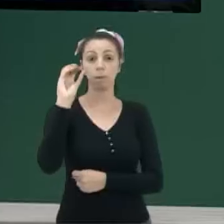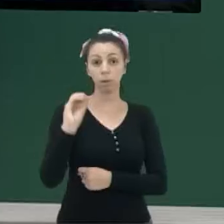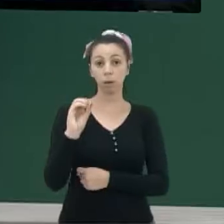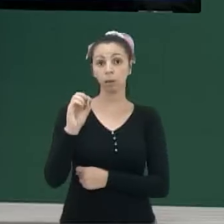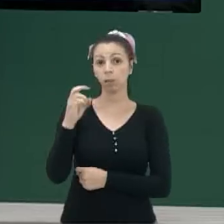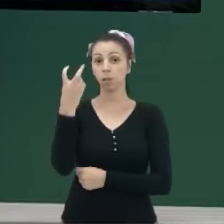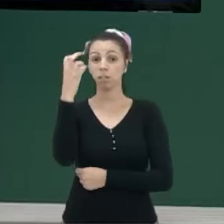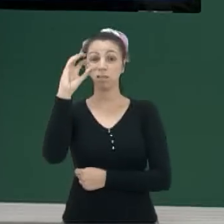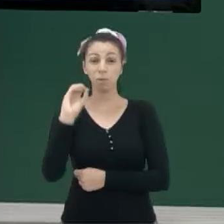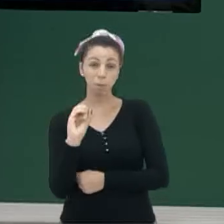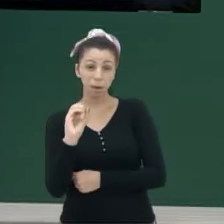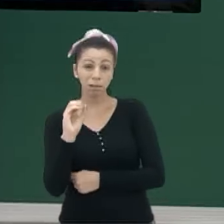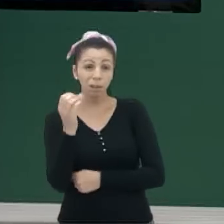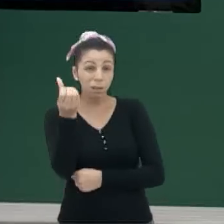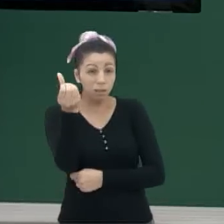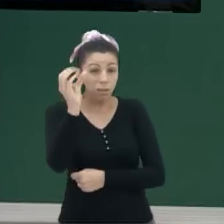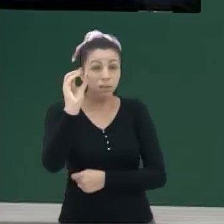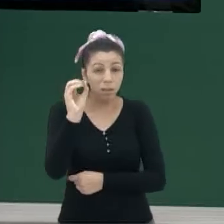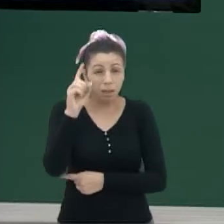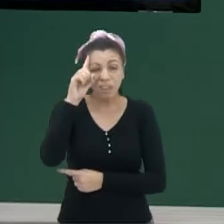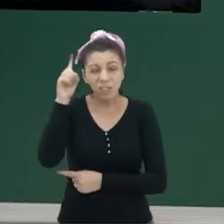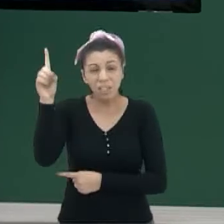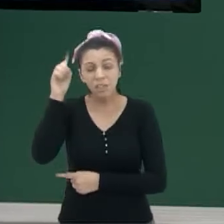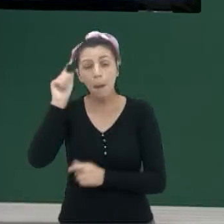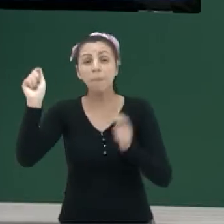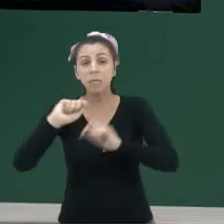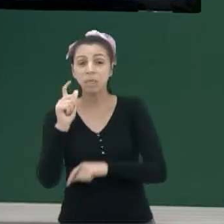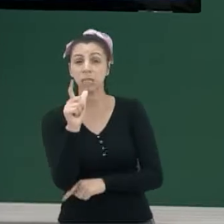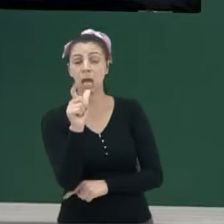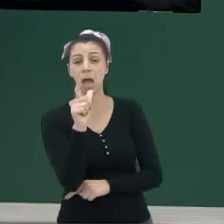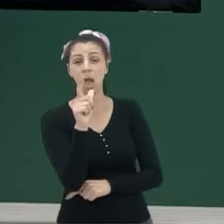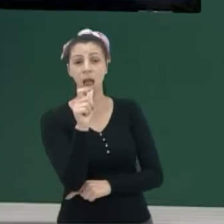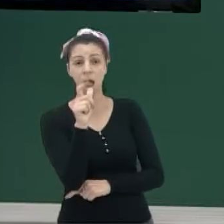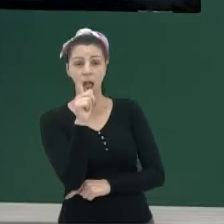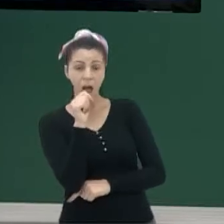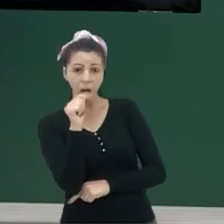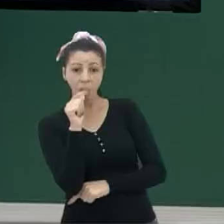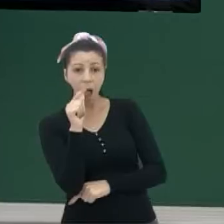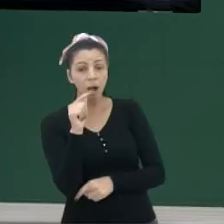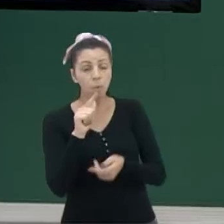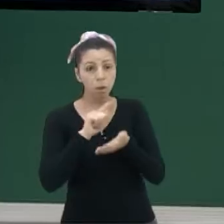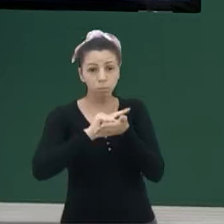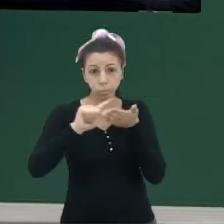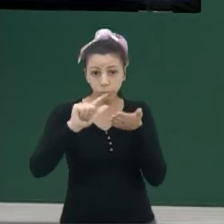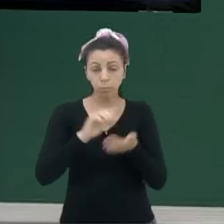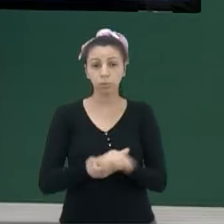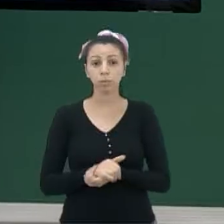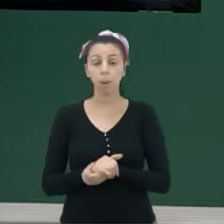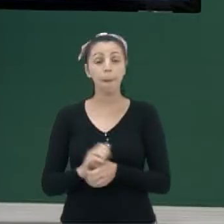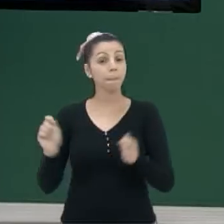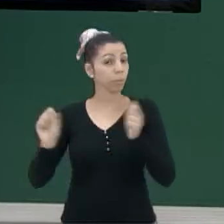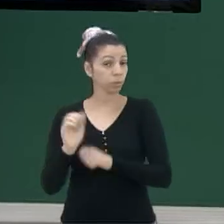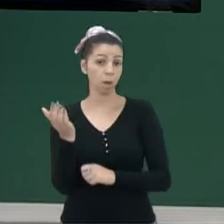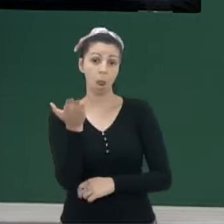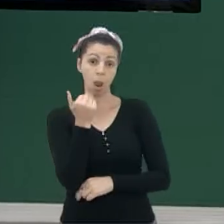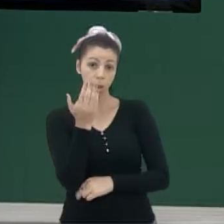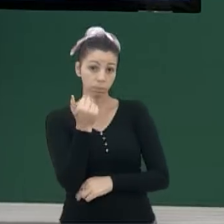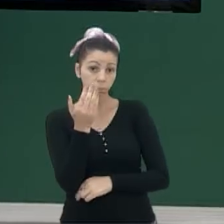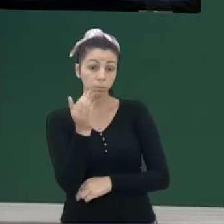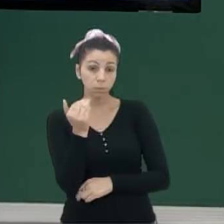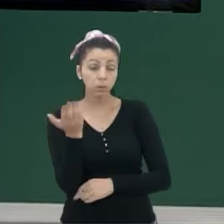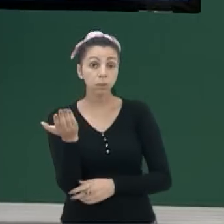50, 60 dias no mar. Precisa de água potável, porque a água do mar não dá para consumir. Precisa de alimento, porque tem